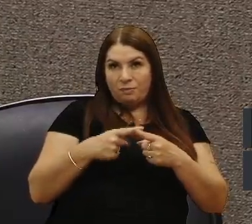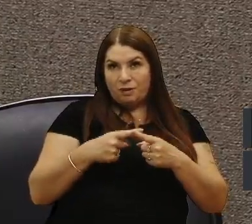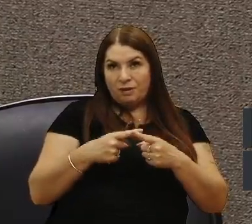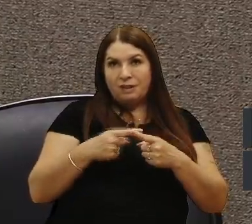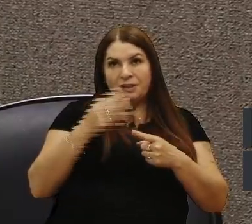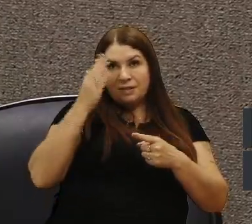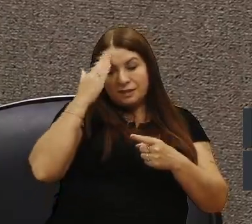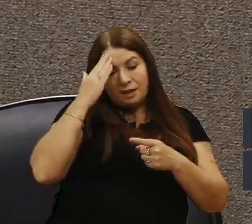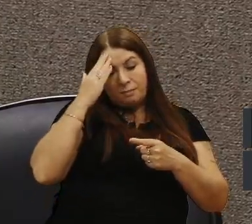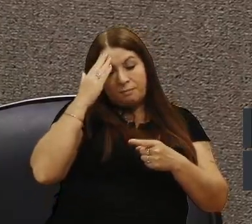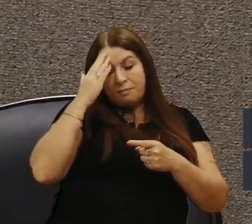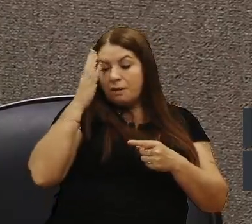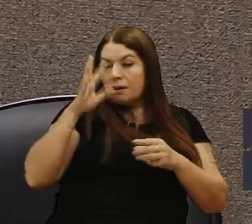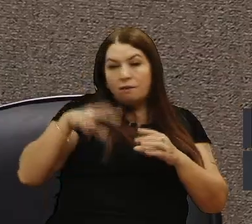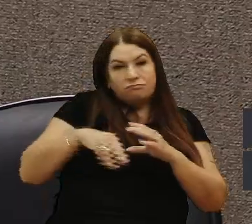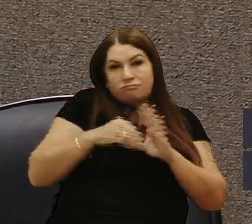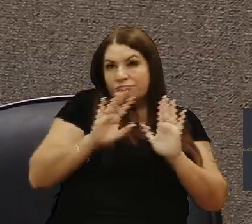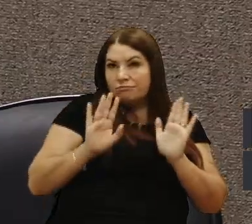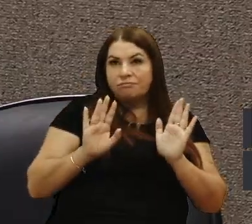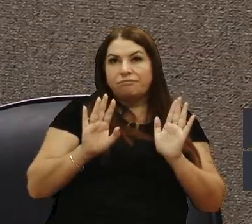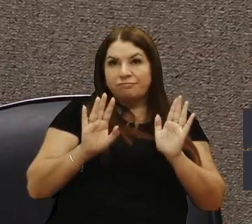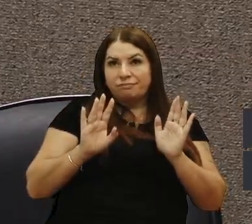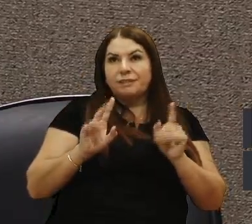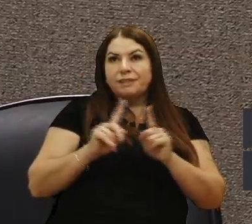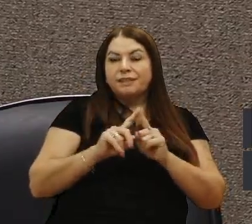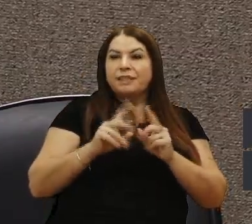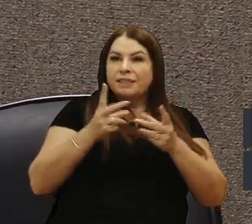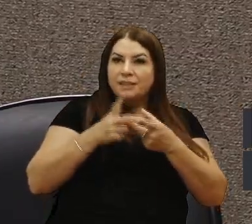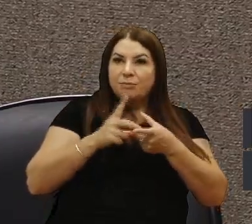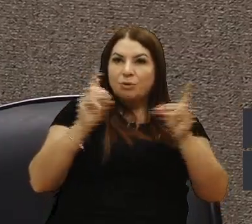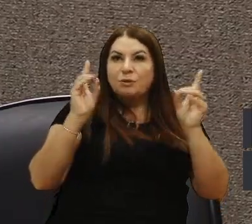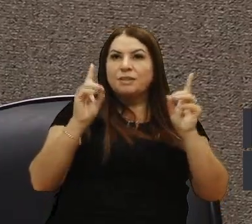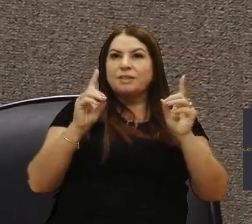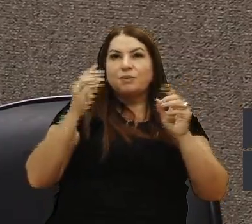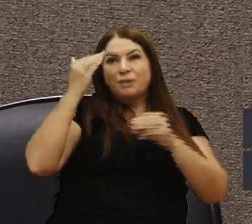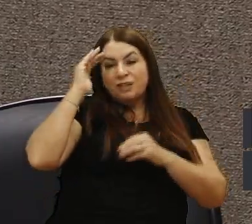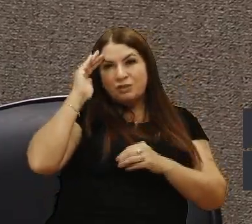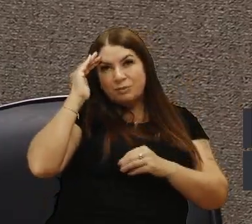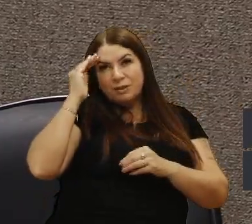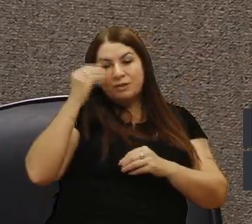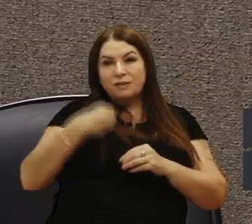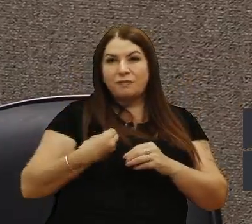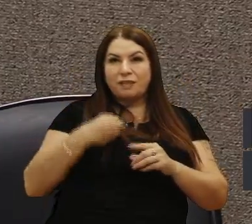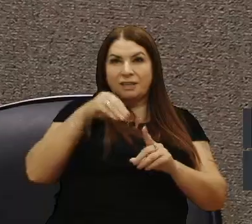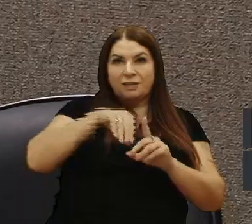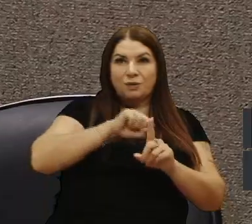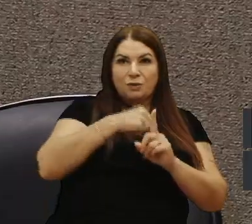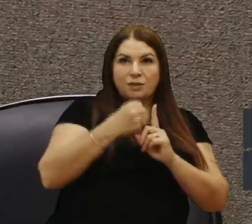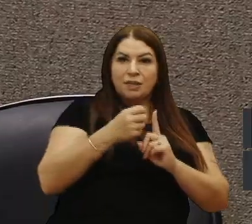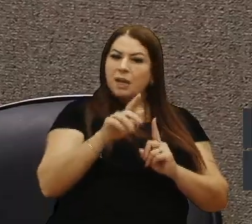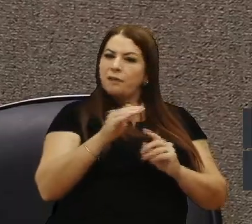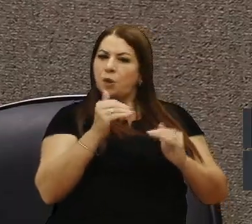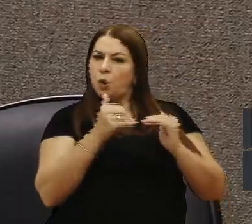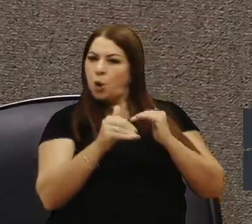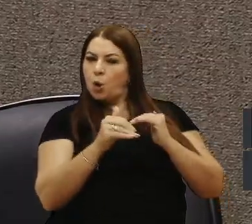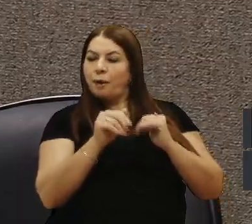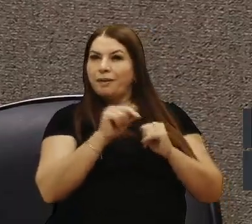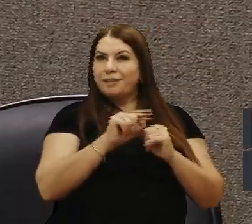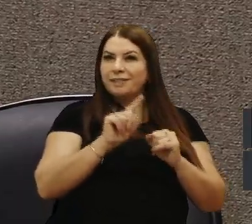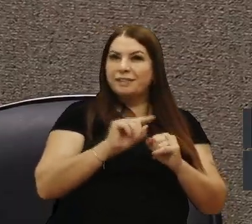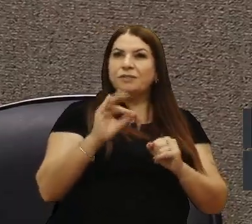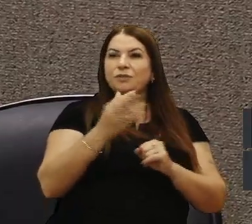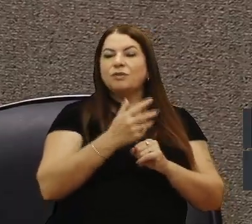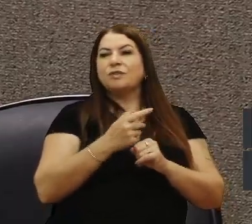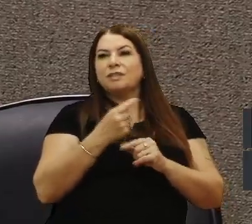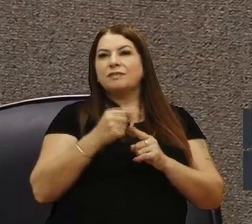gente sabe que isso faz parte, né, da democracia, do entendimento e da vida em sociedade. Às vezes a gente vai discordar, mas em todas